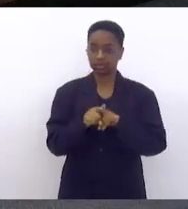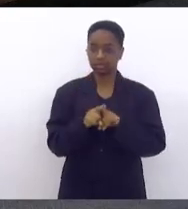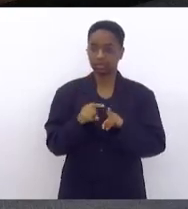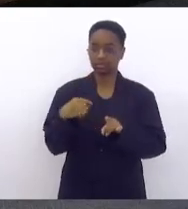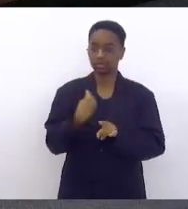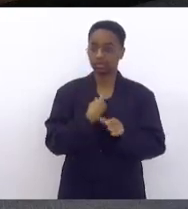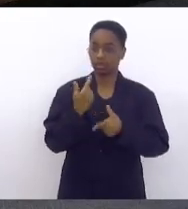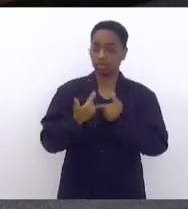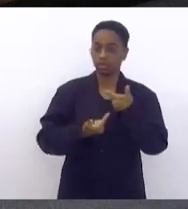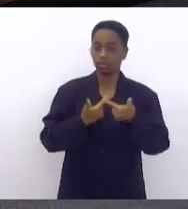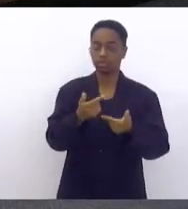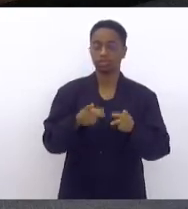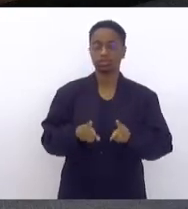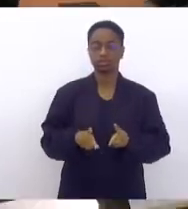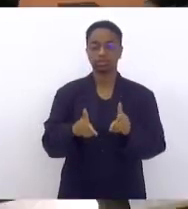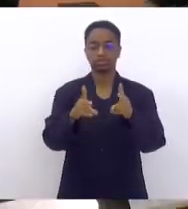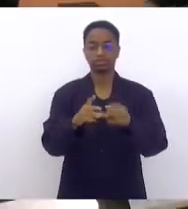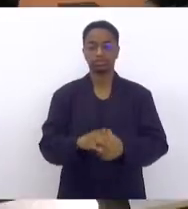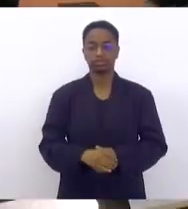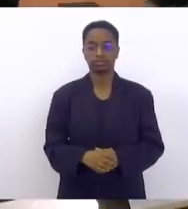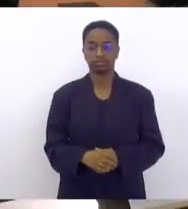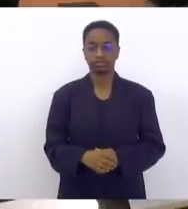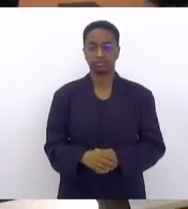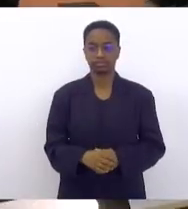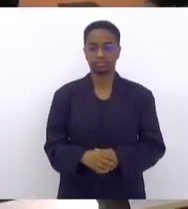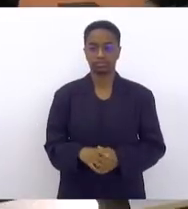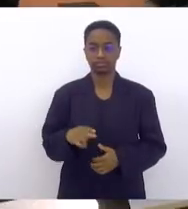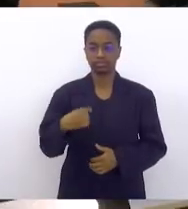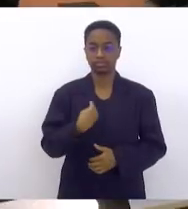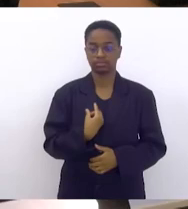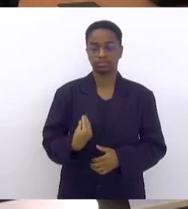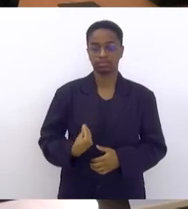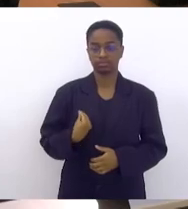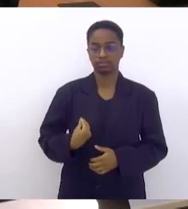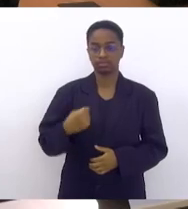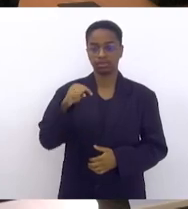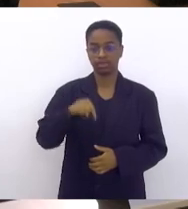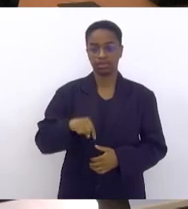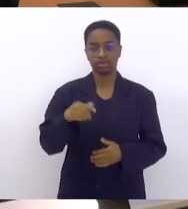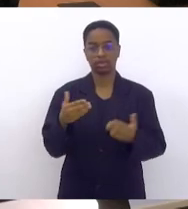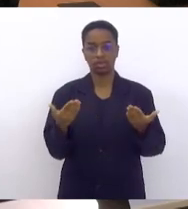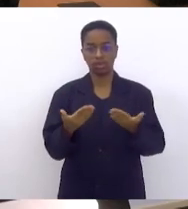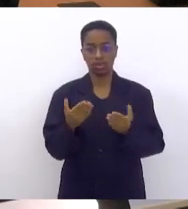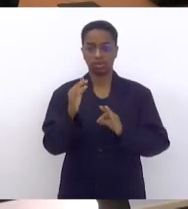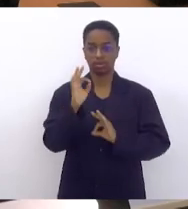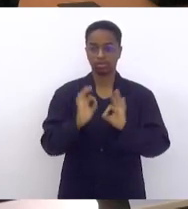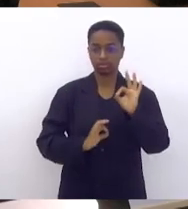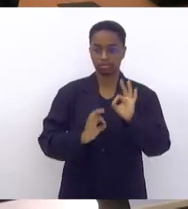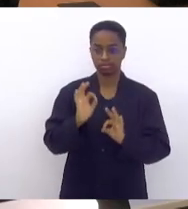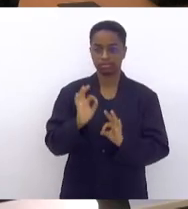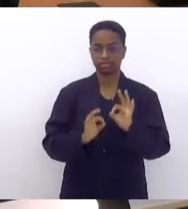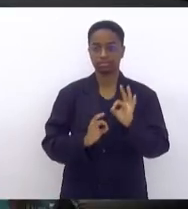luta. Nós estamos aqui hoje de forma ordeira,